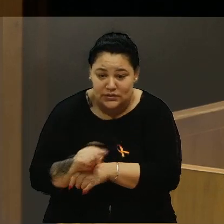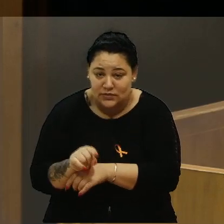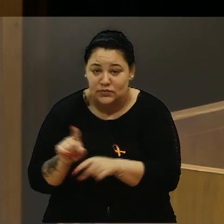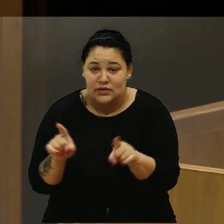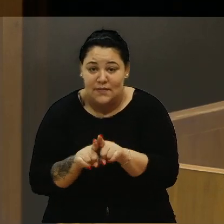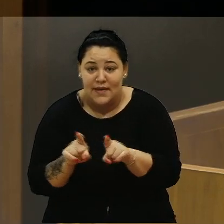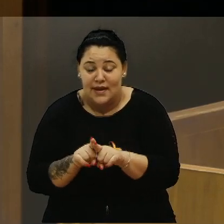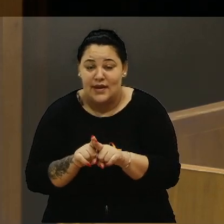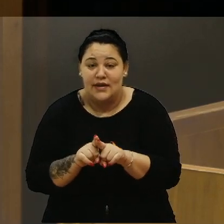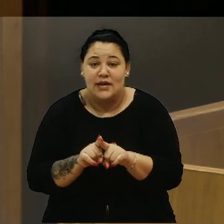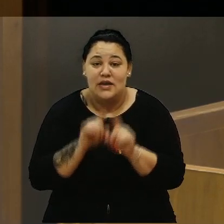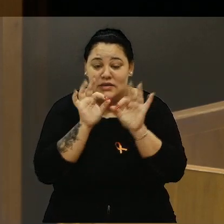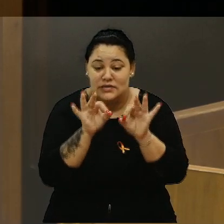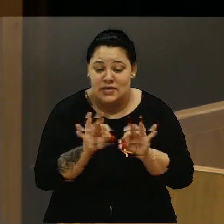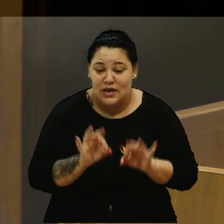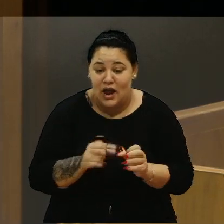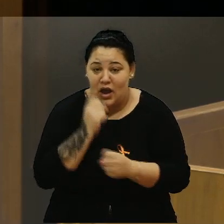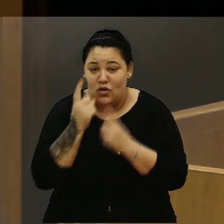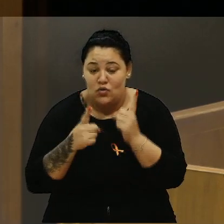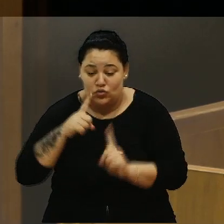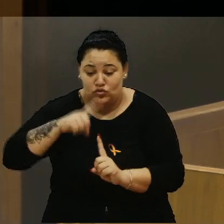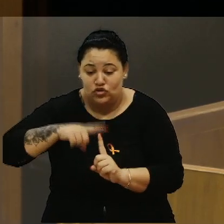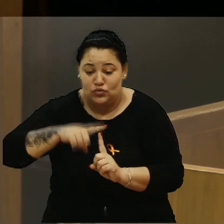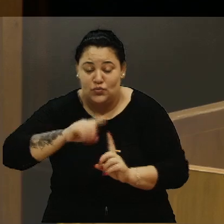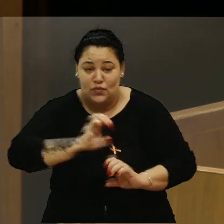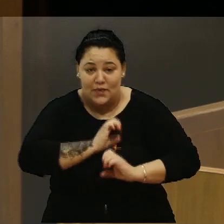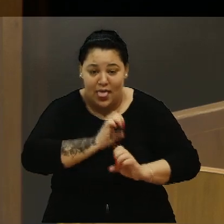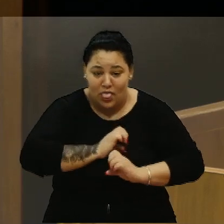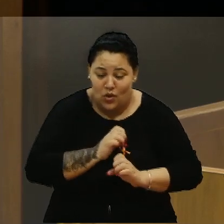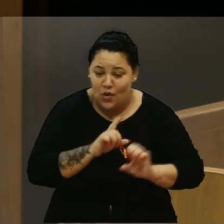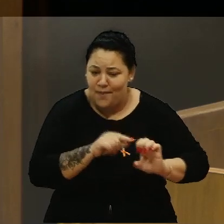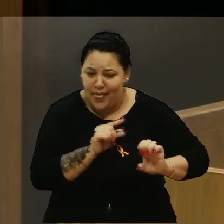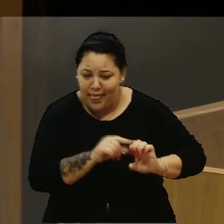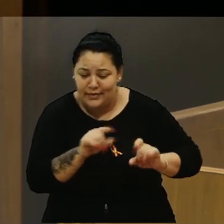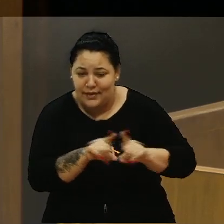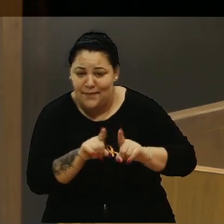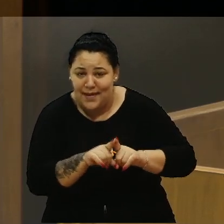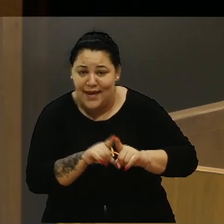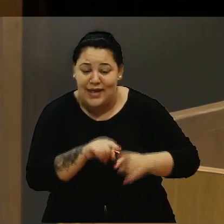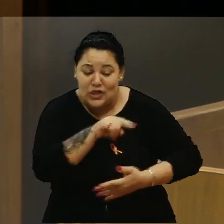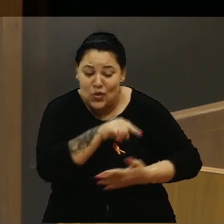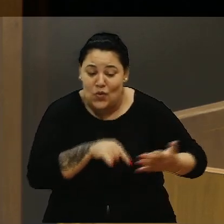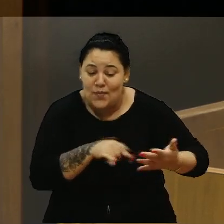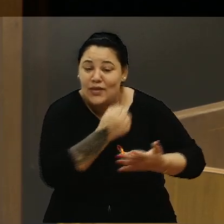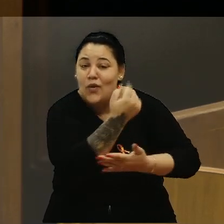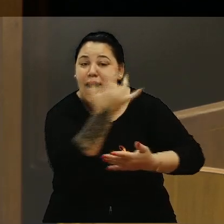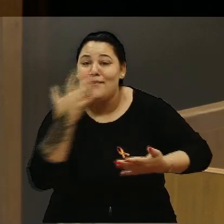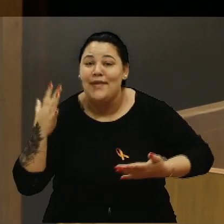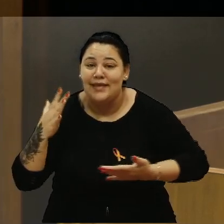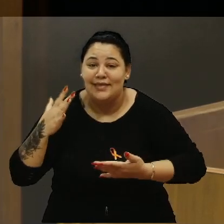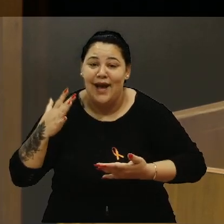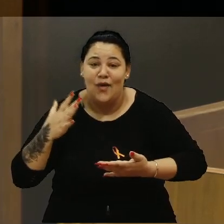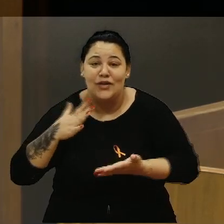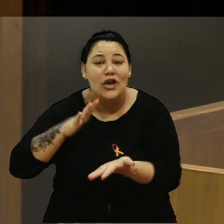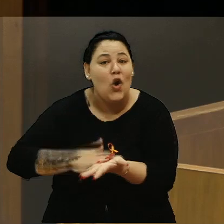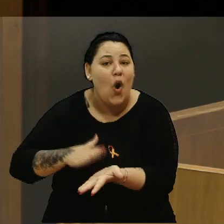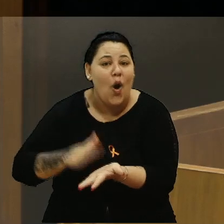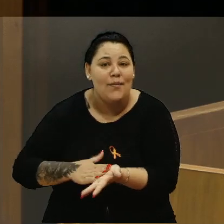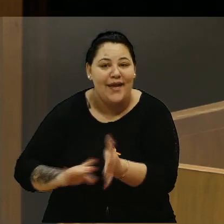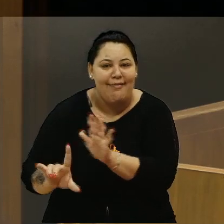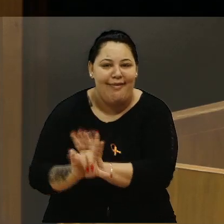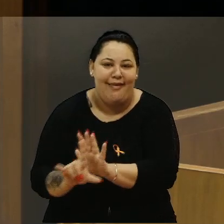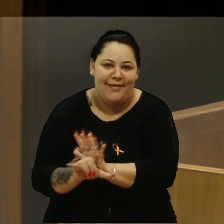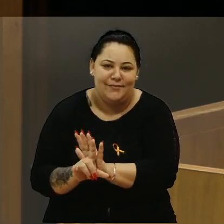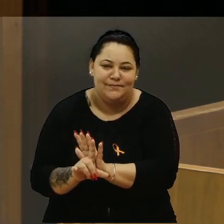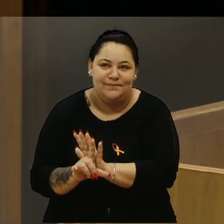de certos tipos de empreendimentos e exigências de licenciamento ambientais muito mais rigorosos. O